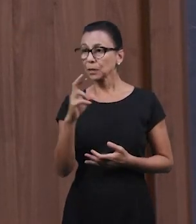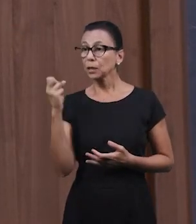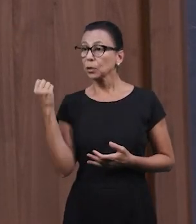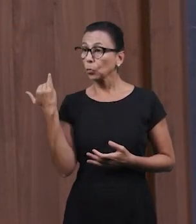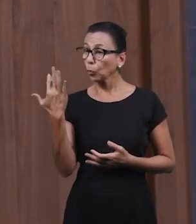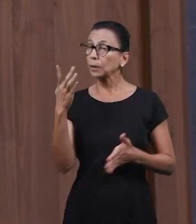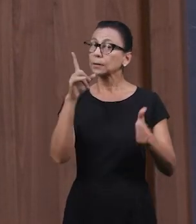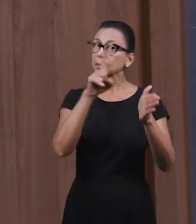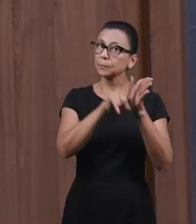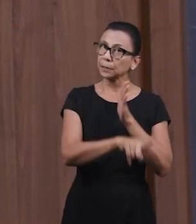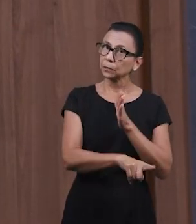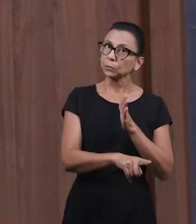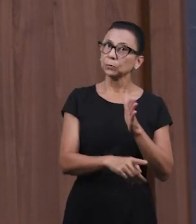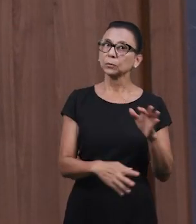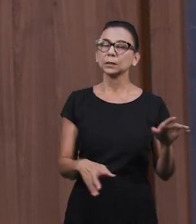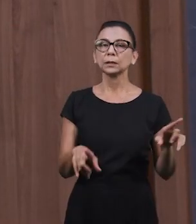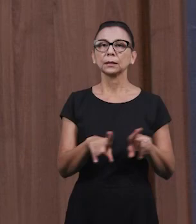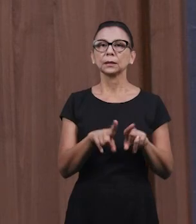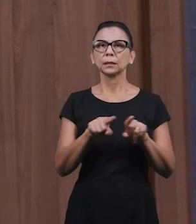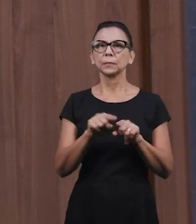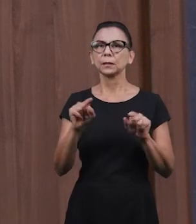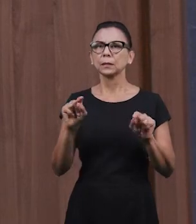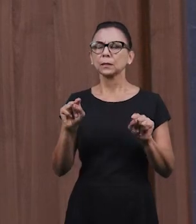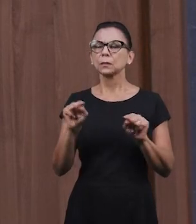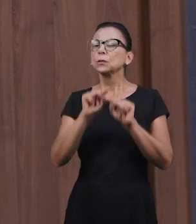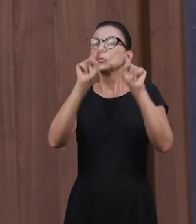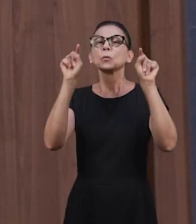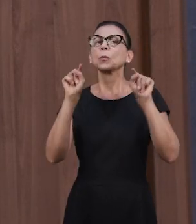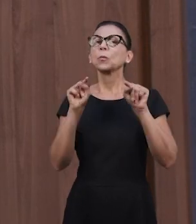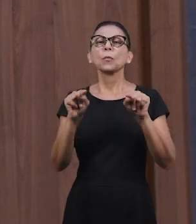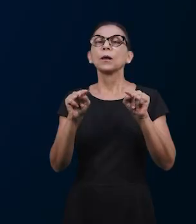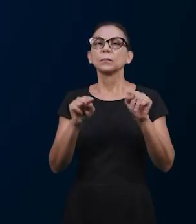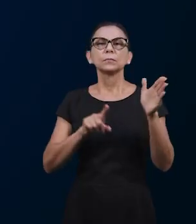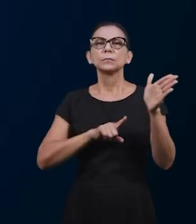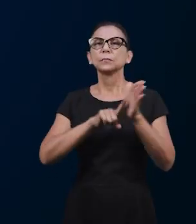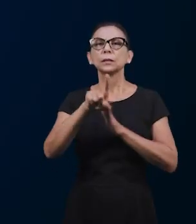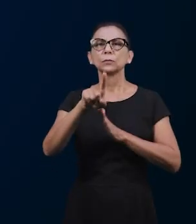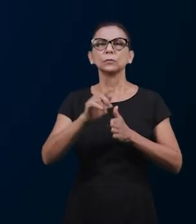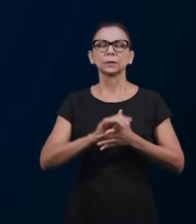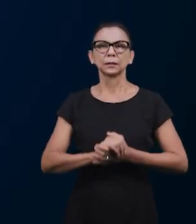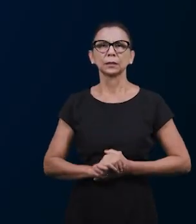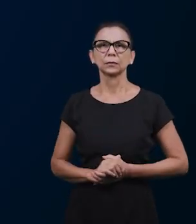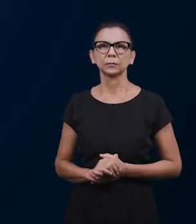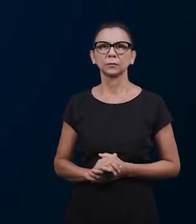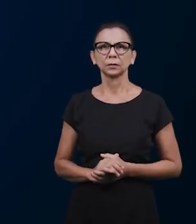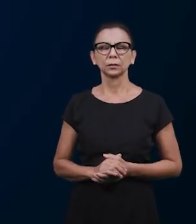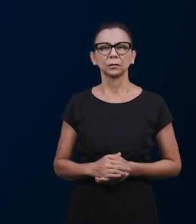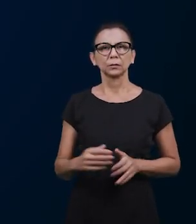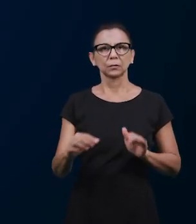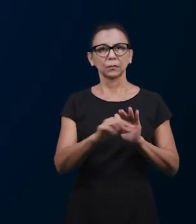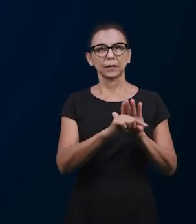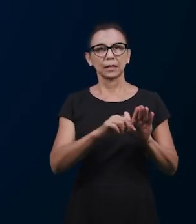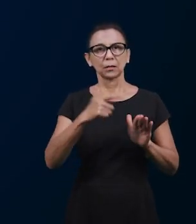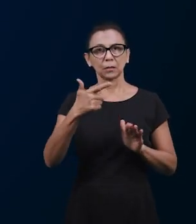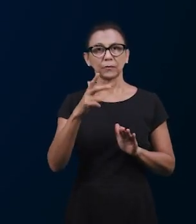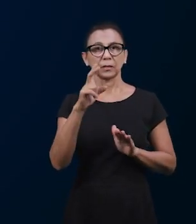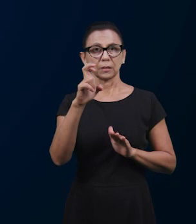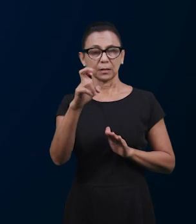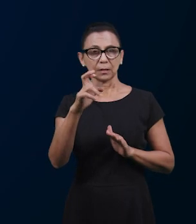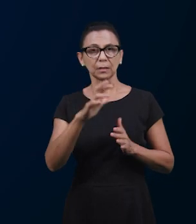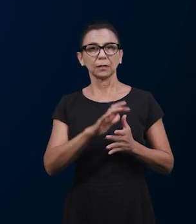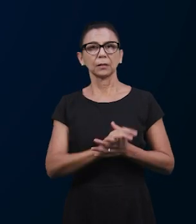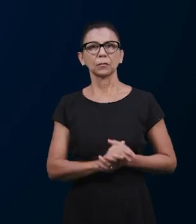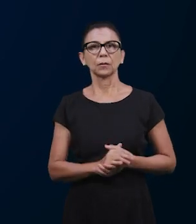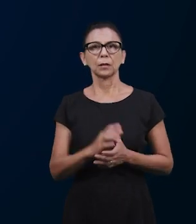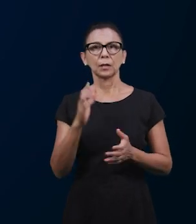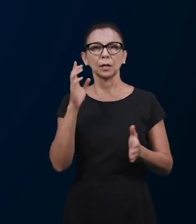quantas e quais foram as perguntas e citar os versículos, ok? A primeira resposta nós vamos encontrar no versículo 25, quando